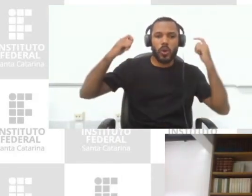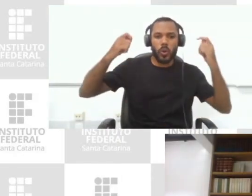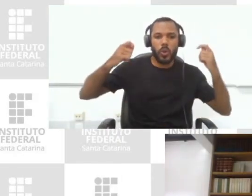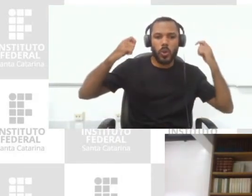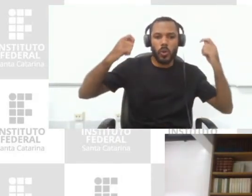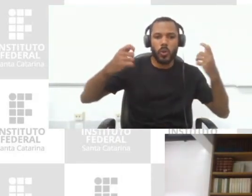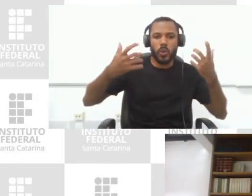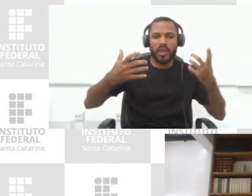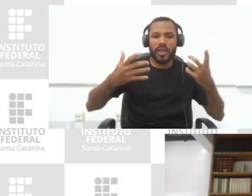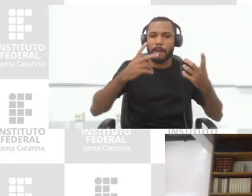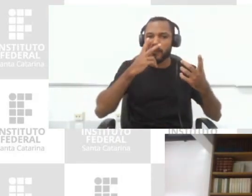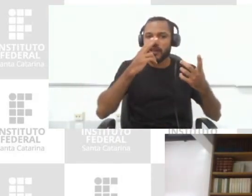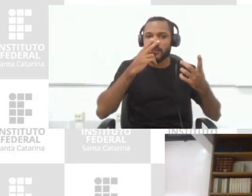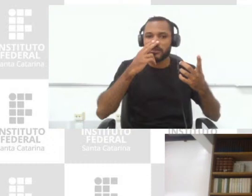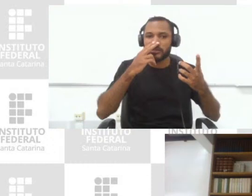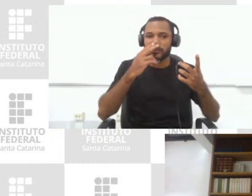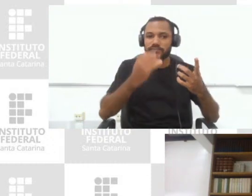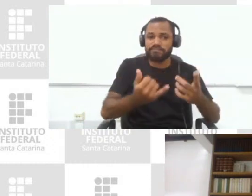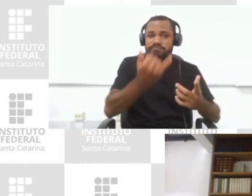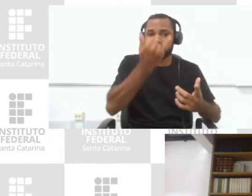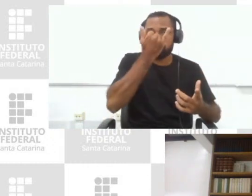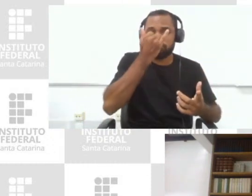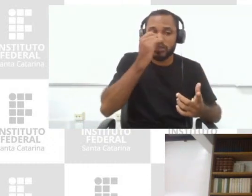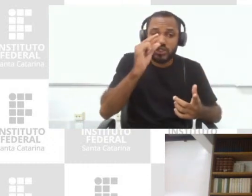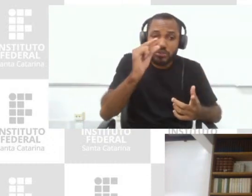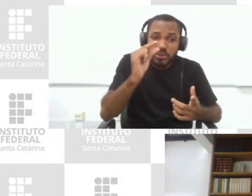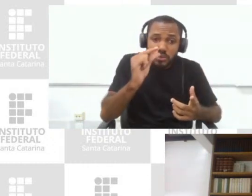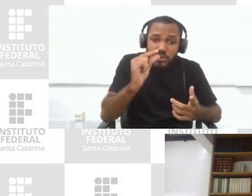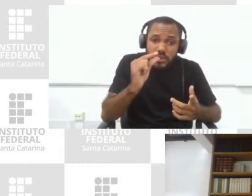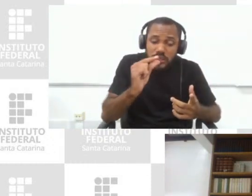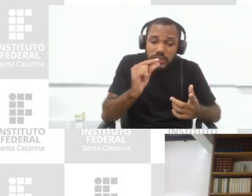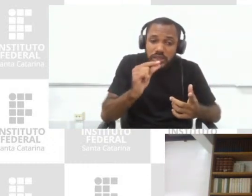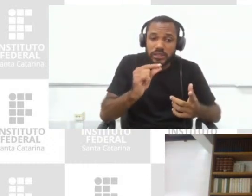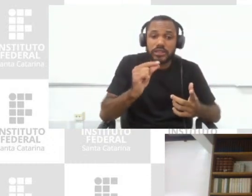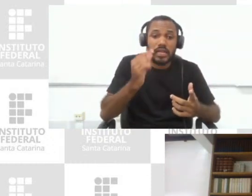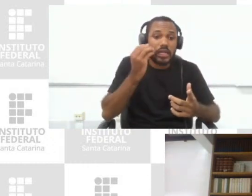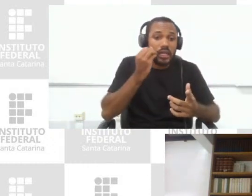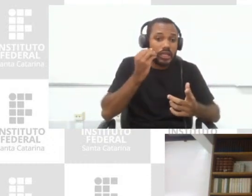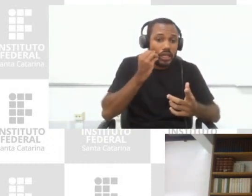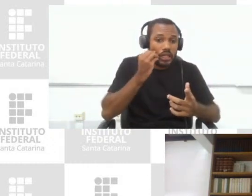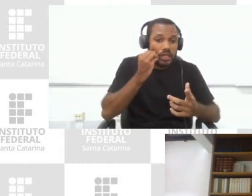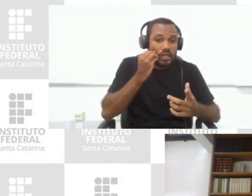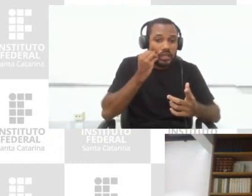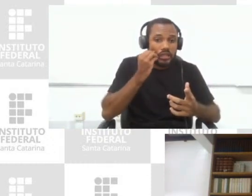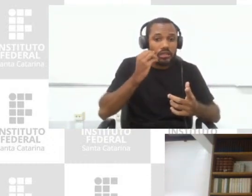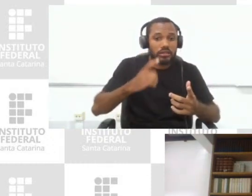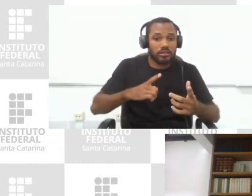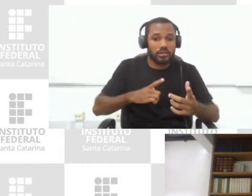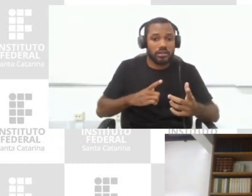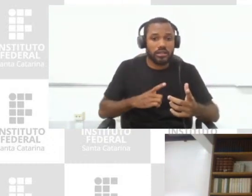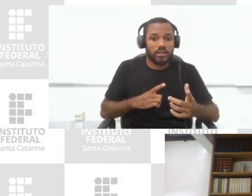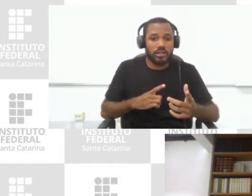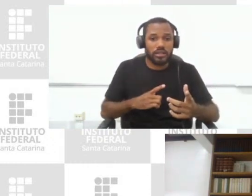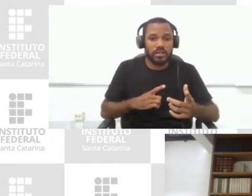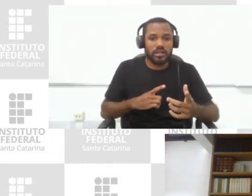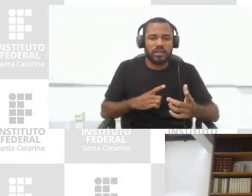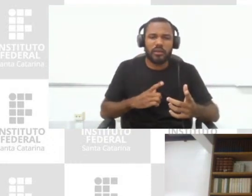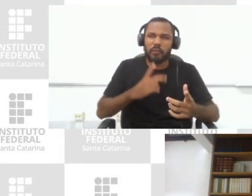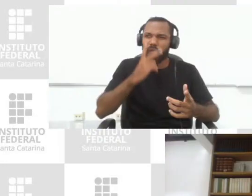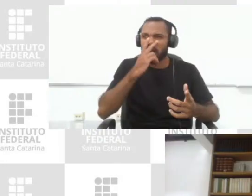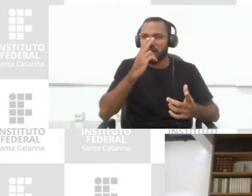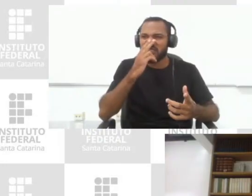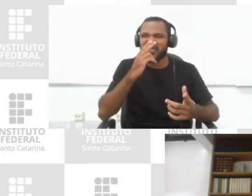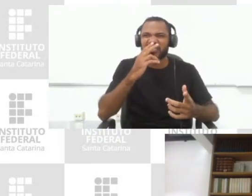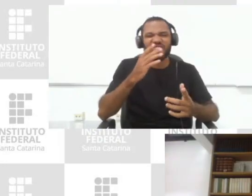até a catástrofe, para além de parte desses grupos empenhado, estão apenas encenando,